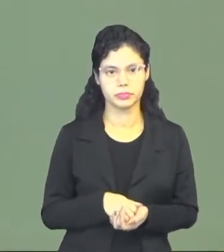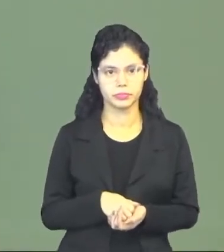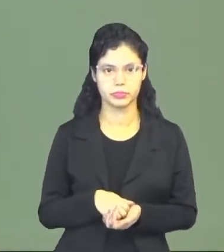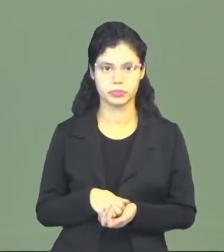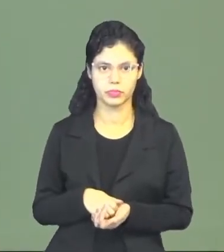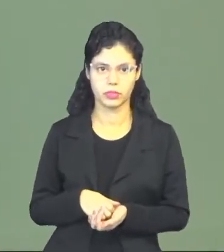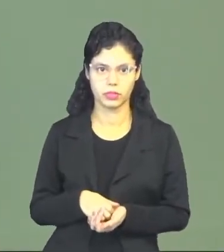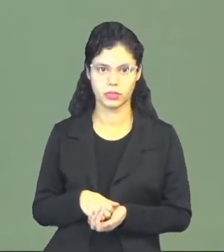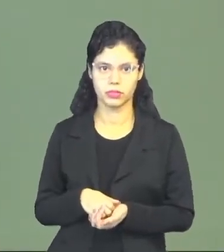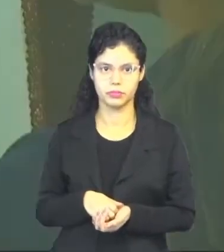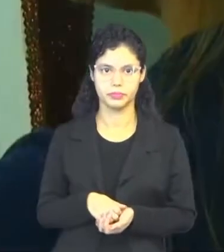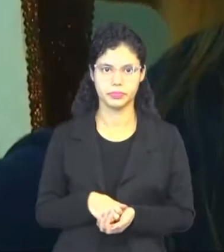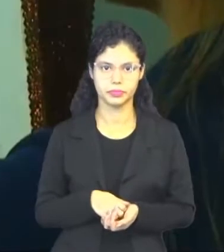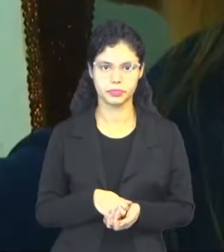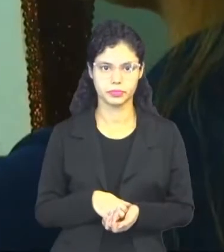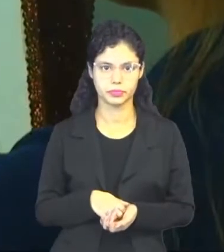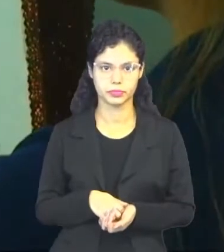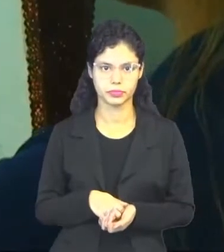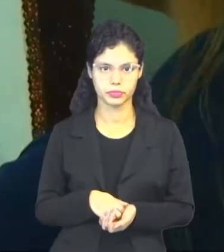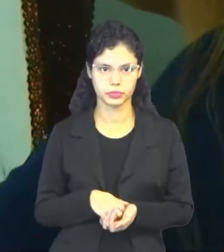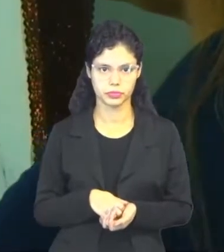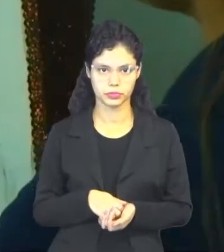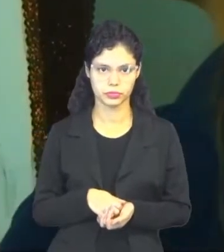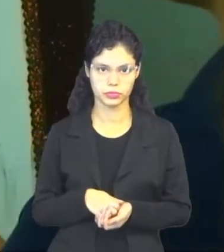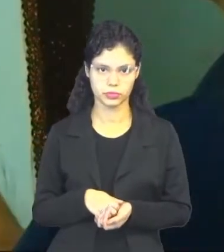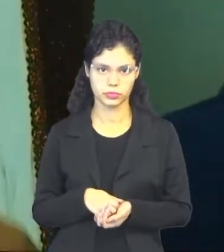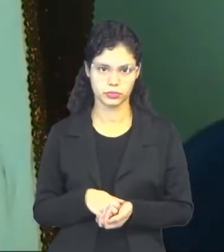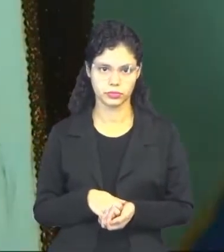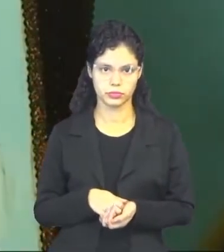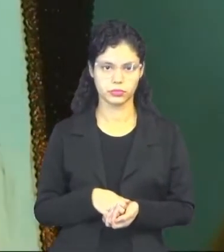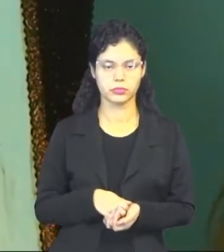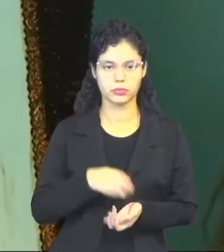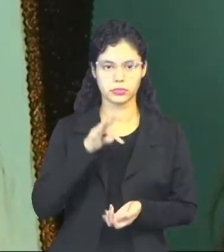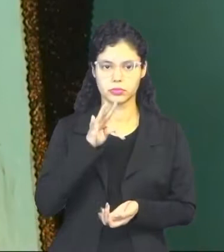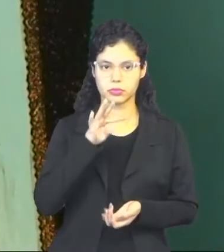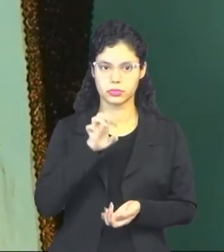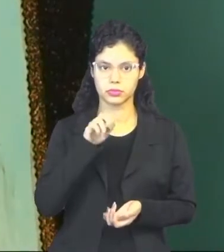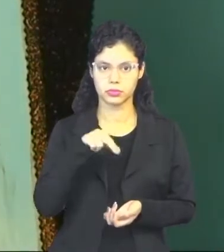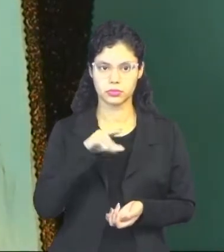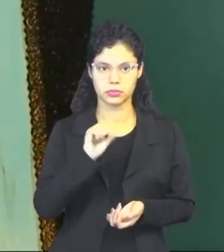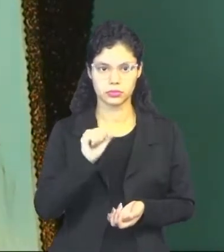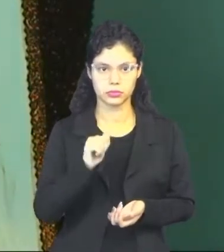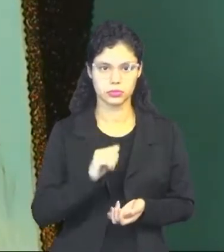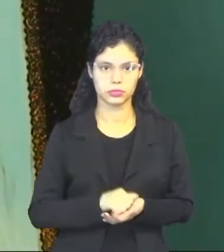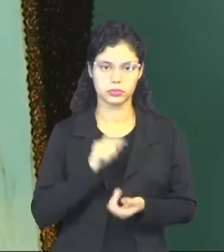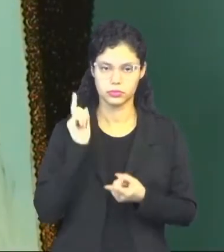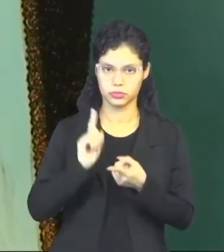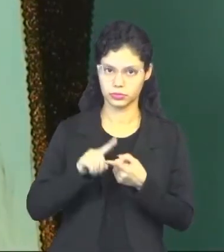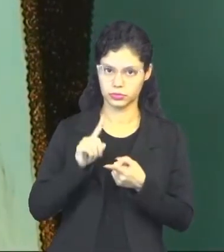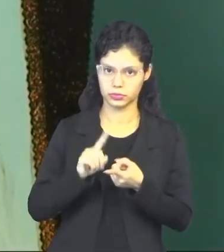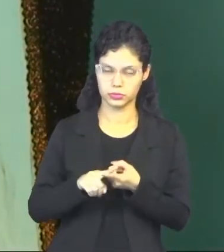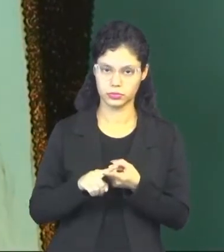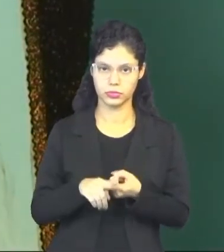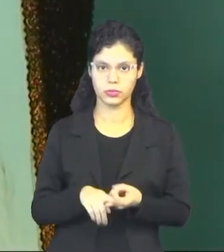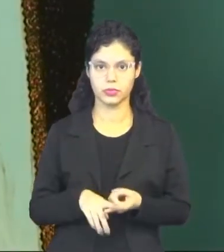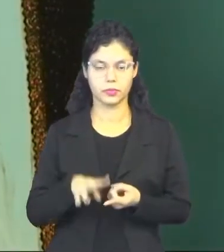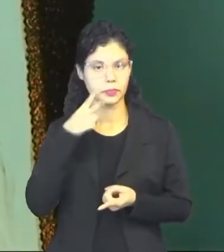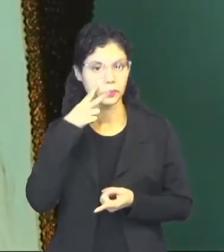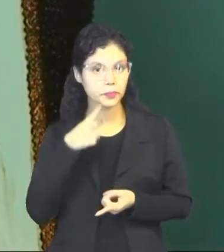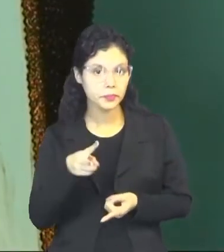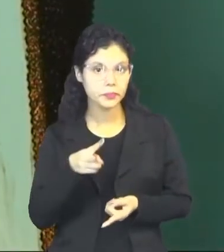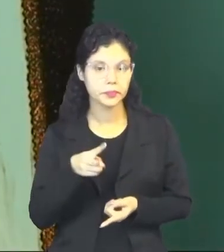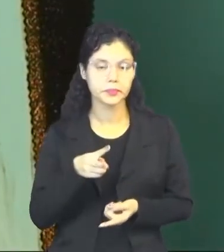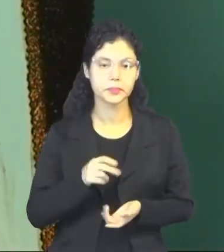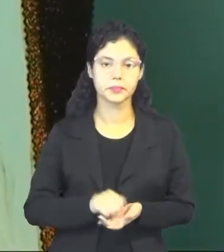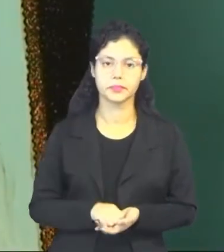aqui se ele é tenso ou descontraído. A resposta a essa pergunta, ele é tenso, se a gente analisar a situação, né? O